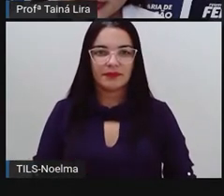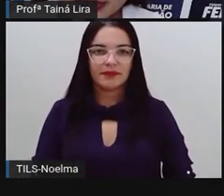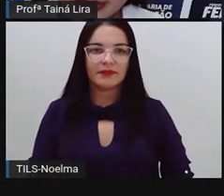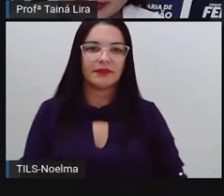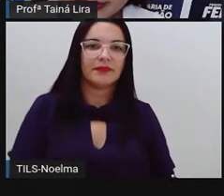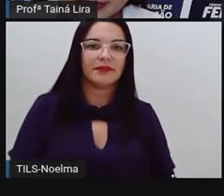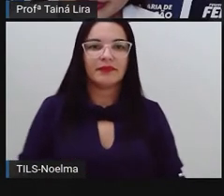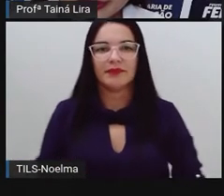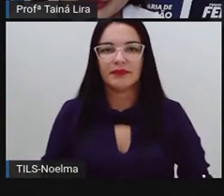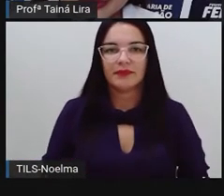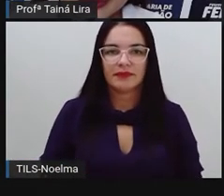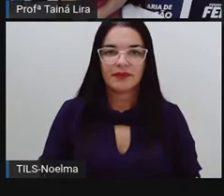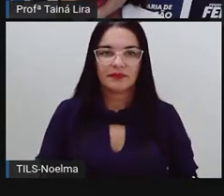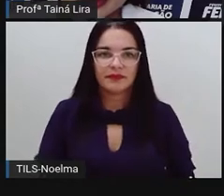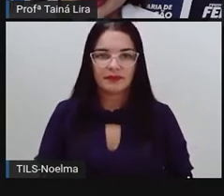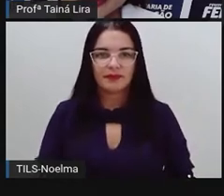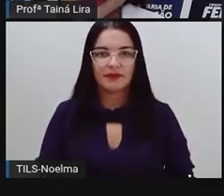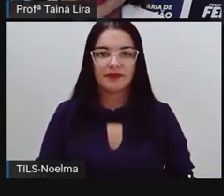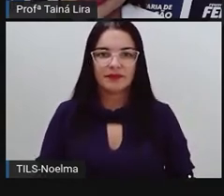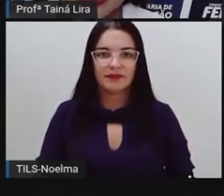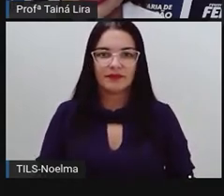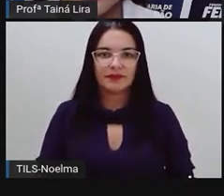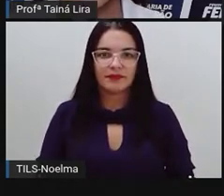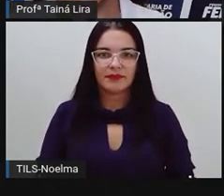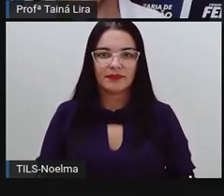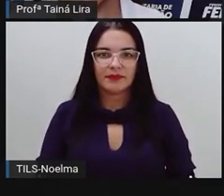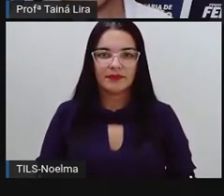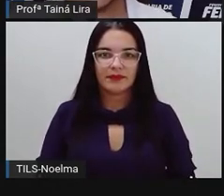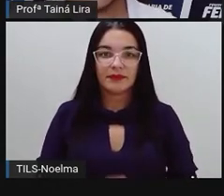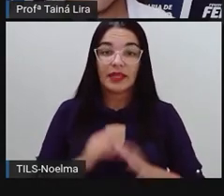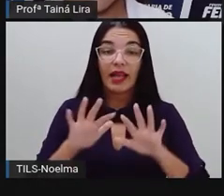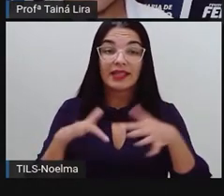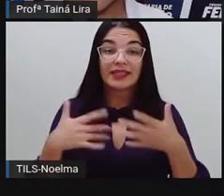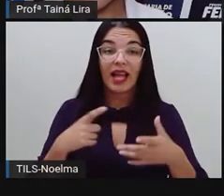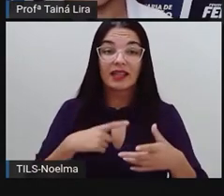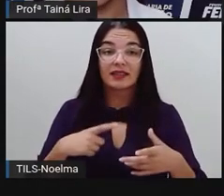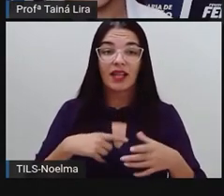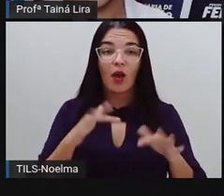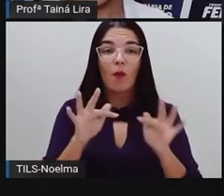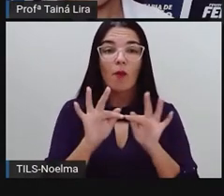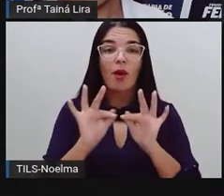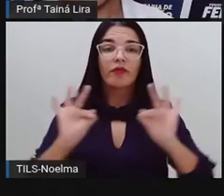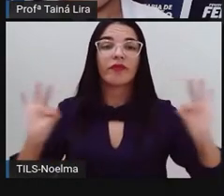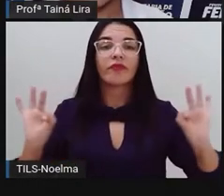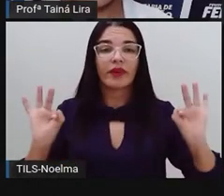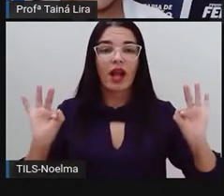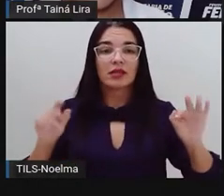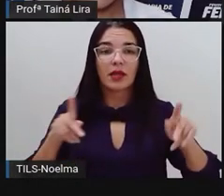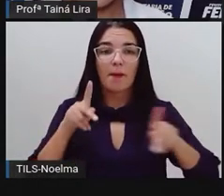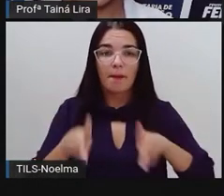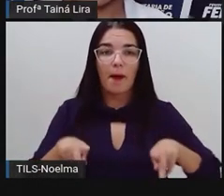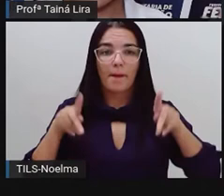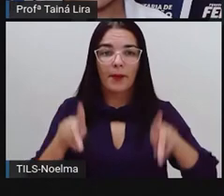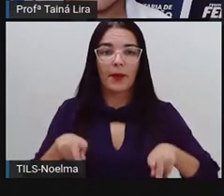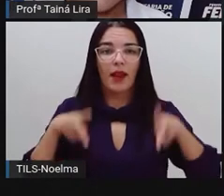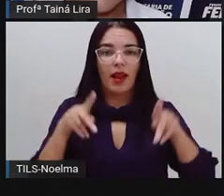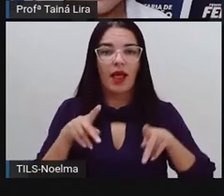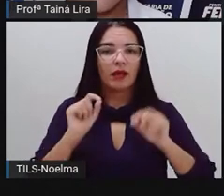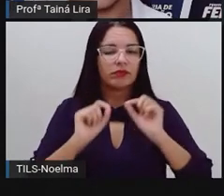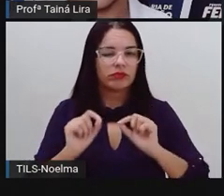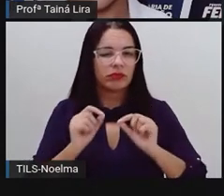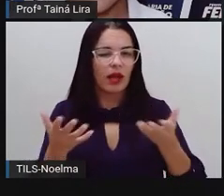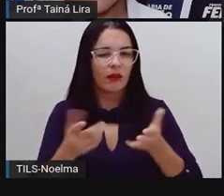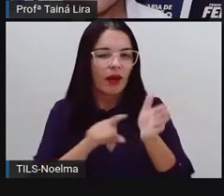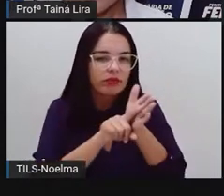e olha lá Oi e aí a gente tem aqui um ditado popular que a gente vai